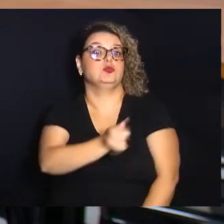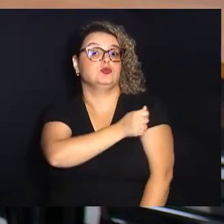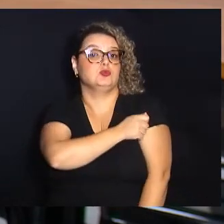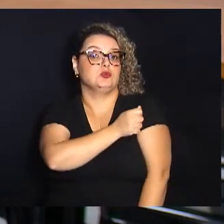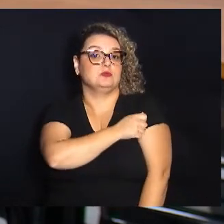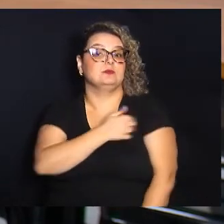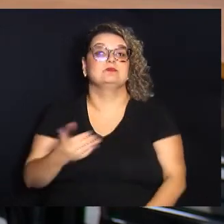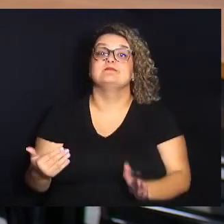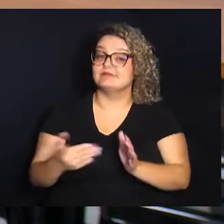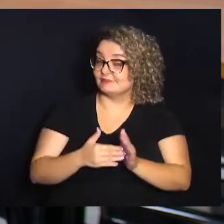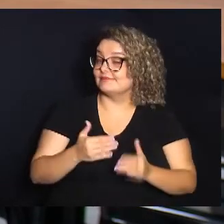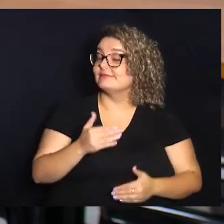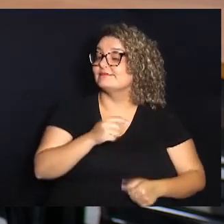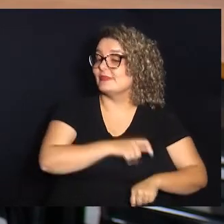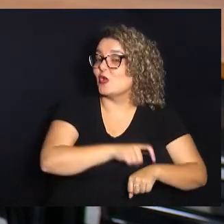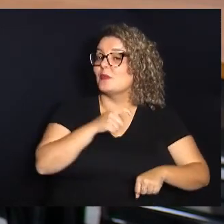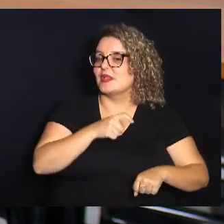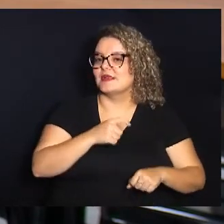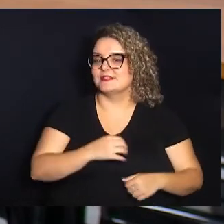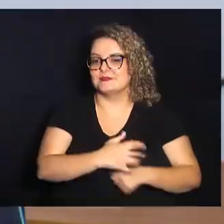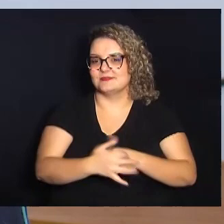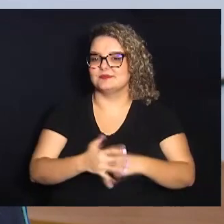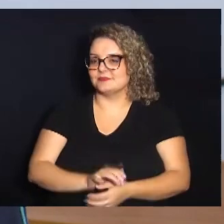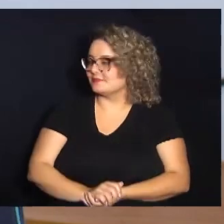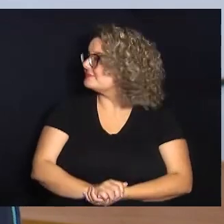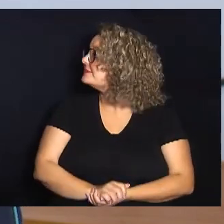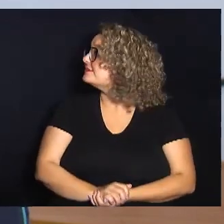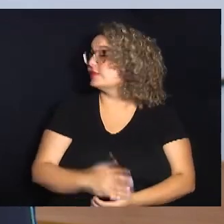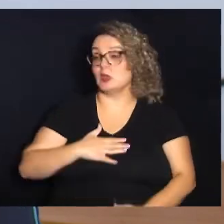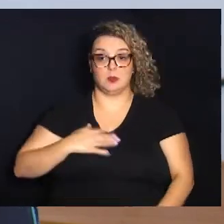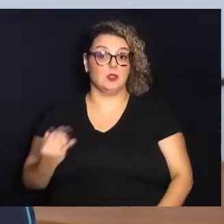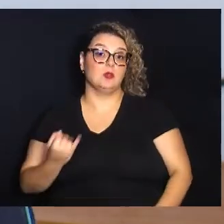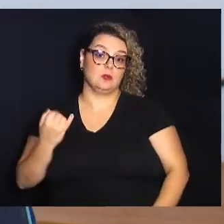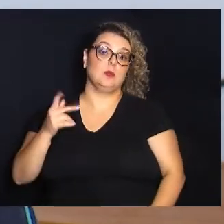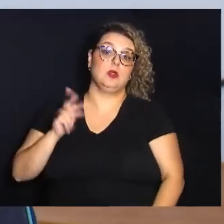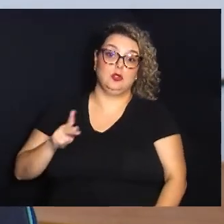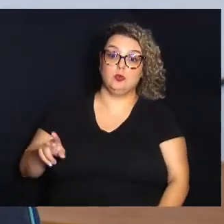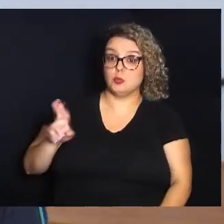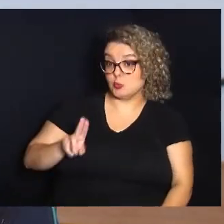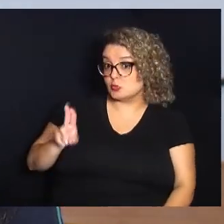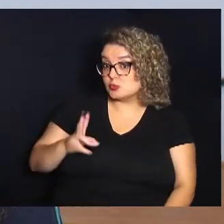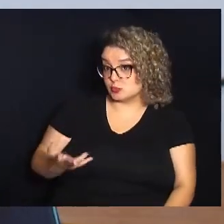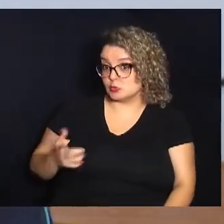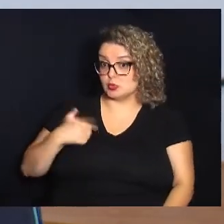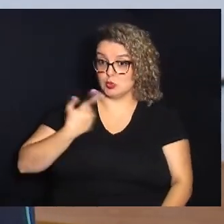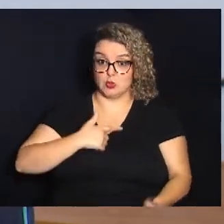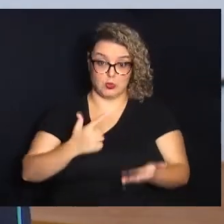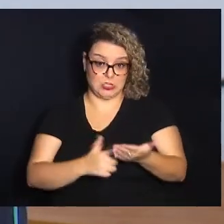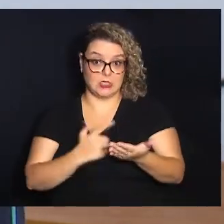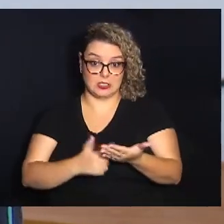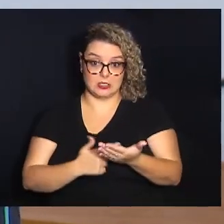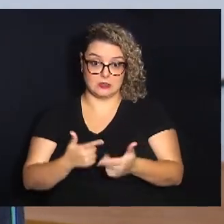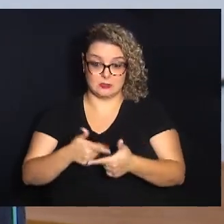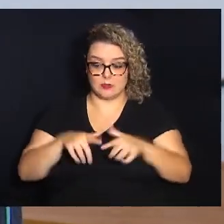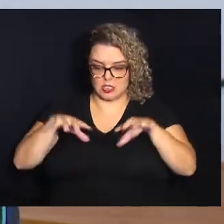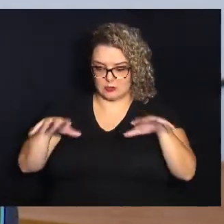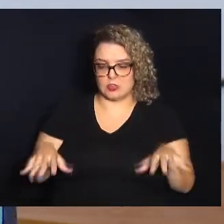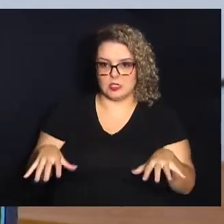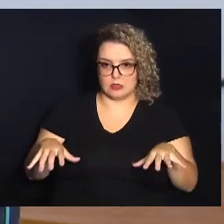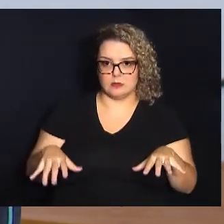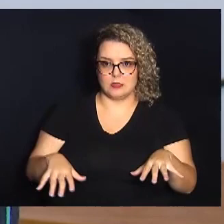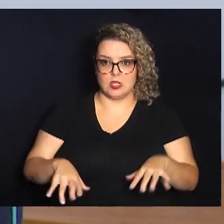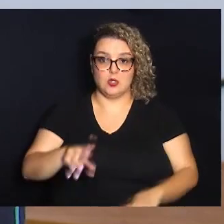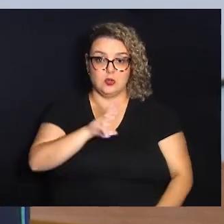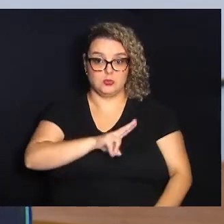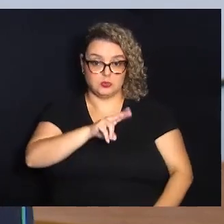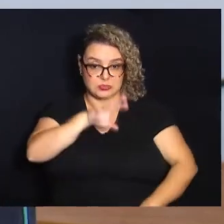educacional dos alunos, mesmo na era digital. Para mim é muito importante porque os professores utilizam muito em aula e o nosso livro ele é dividido